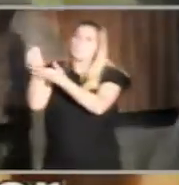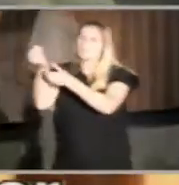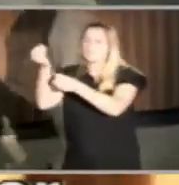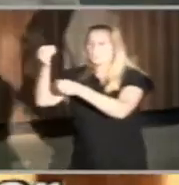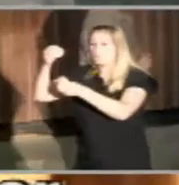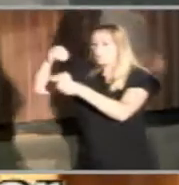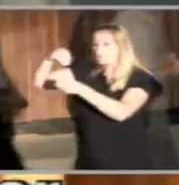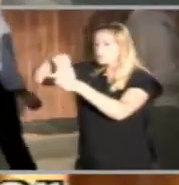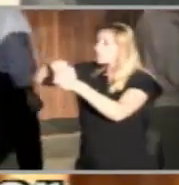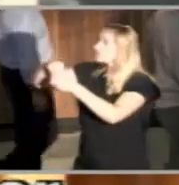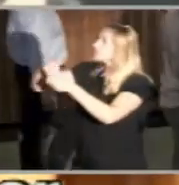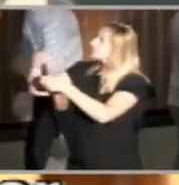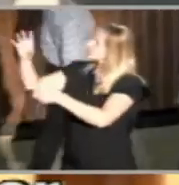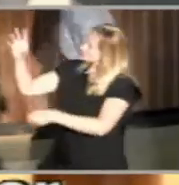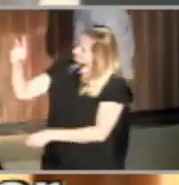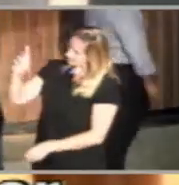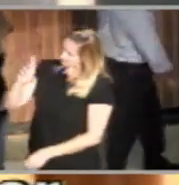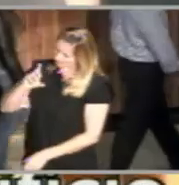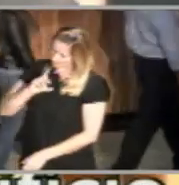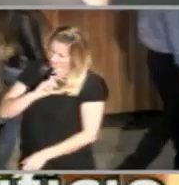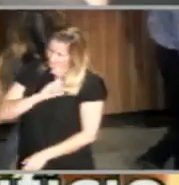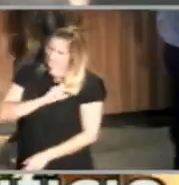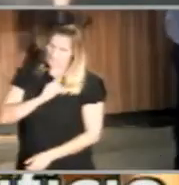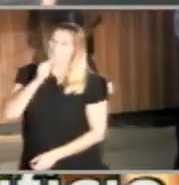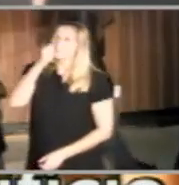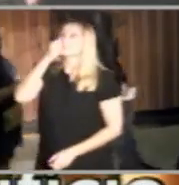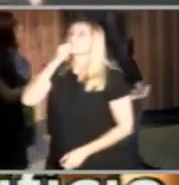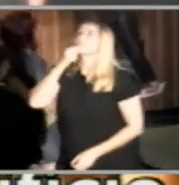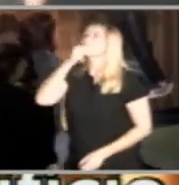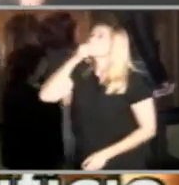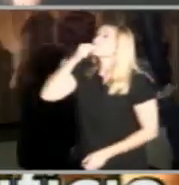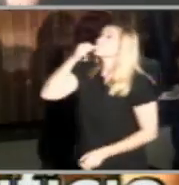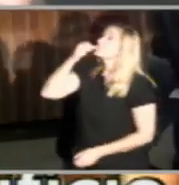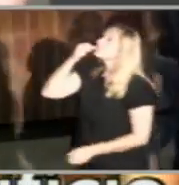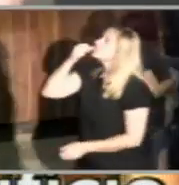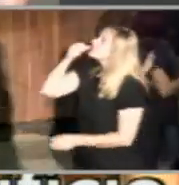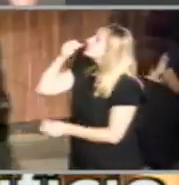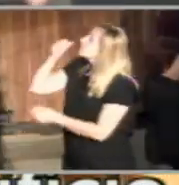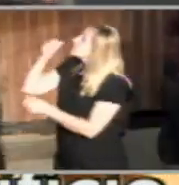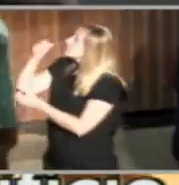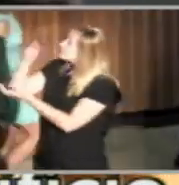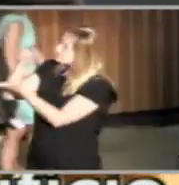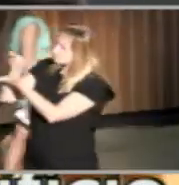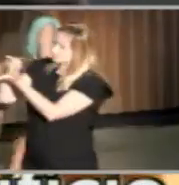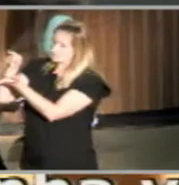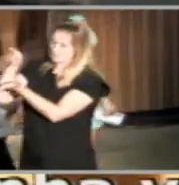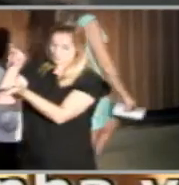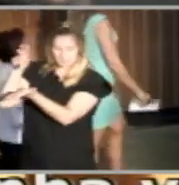como oferta de amor e sacrifício.